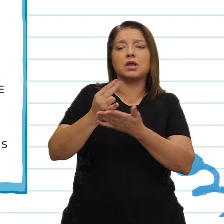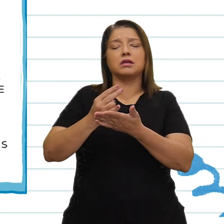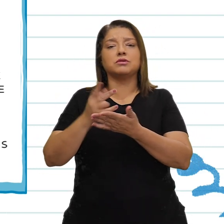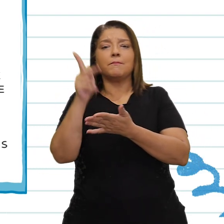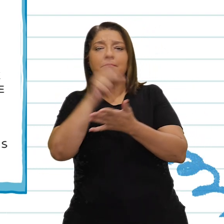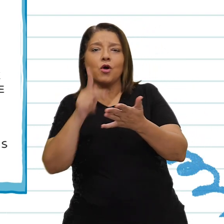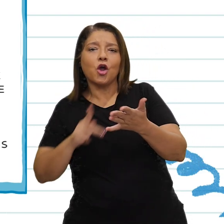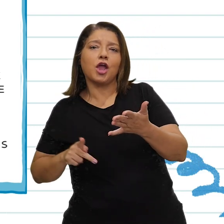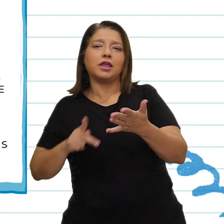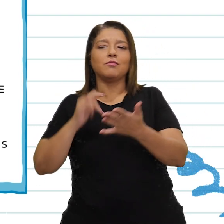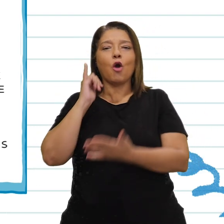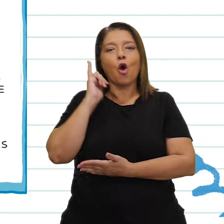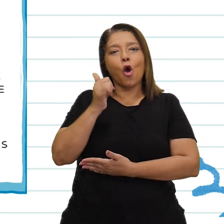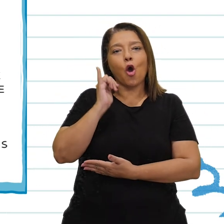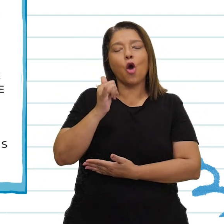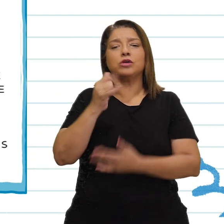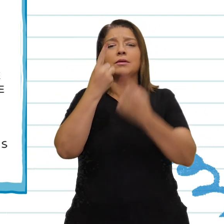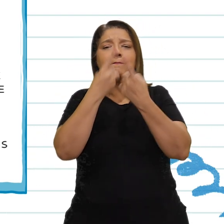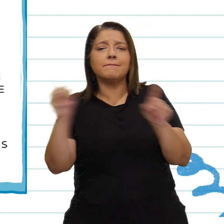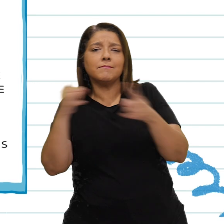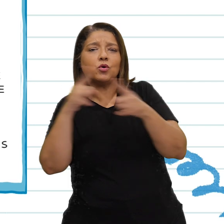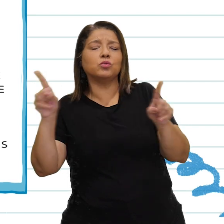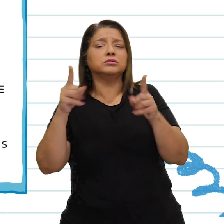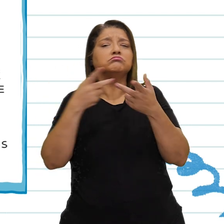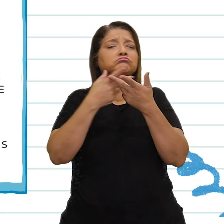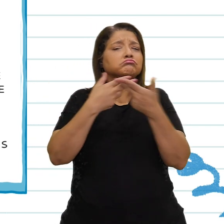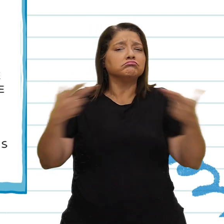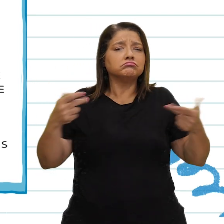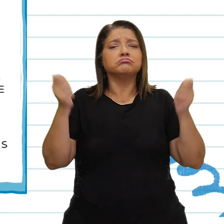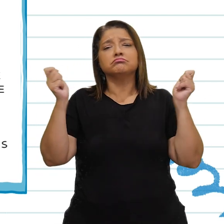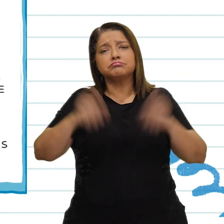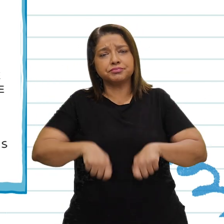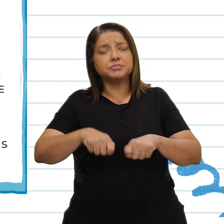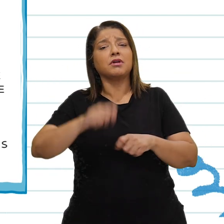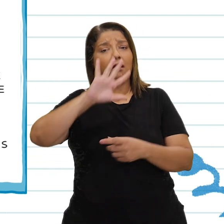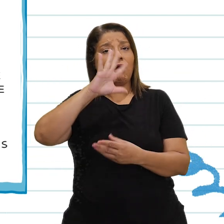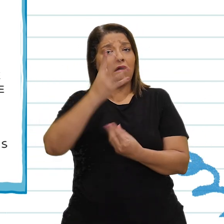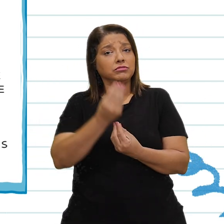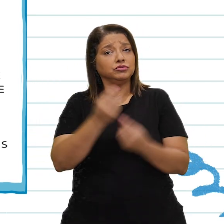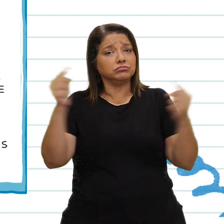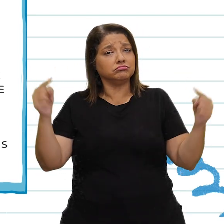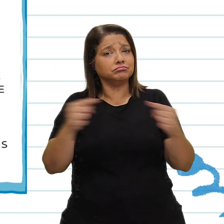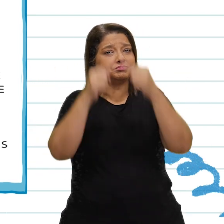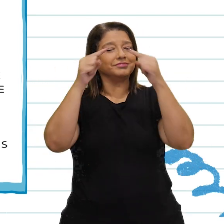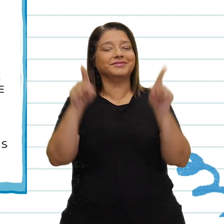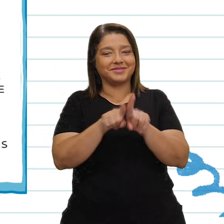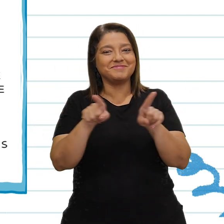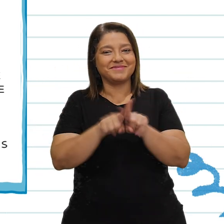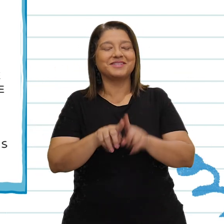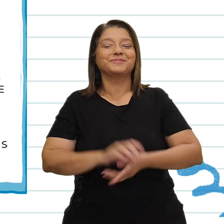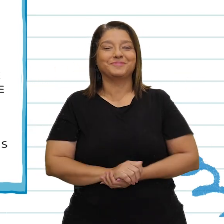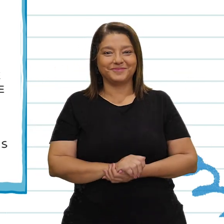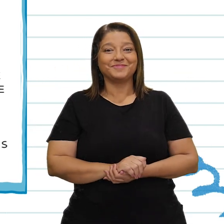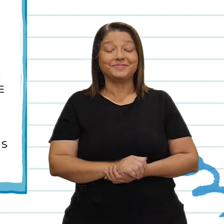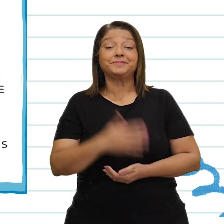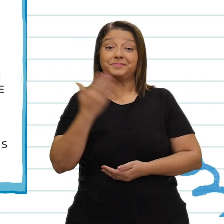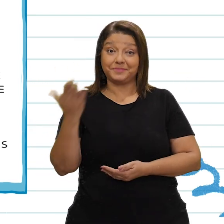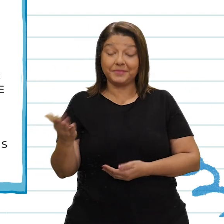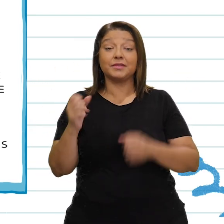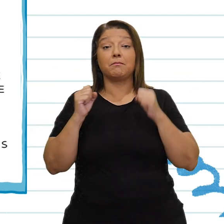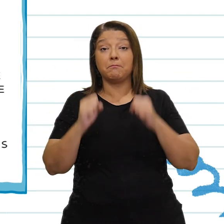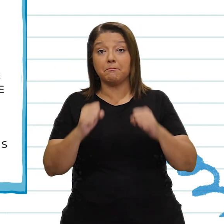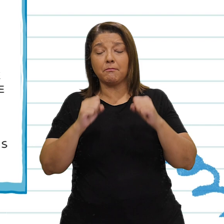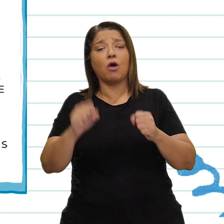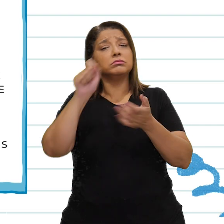poemas, contos, músicas e outras formas de expressão artística. Assim, podemos escrever